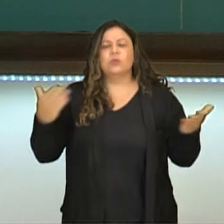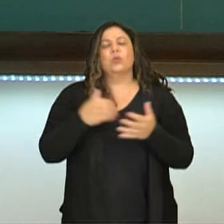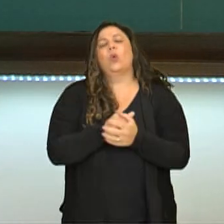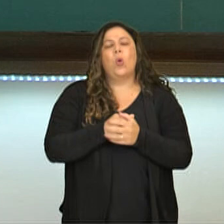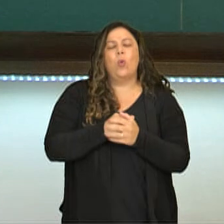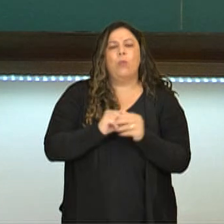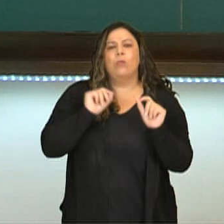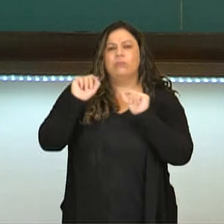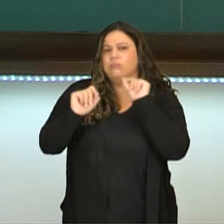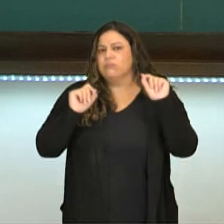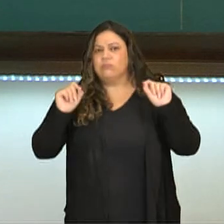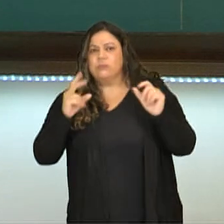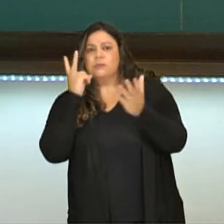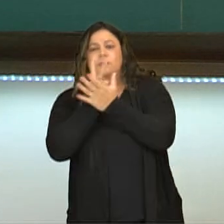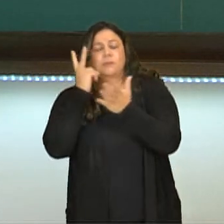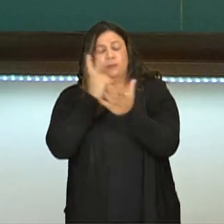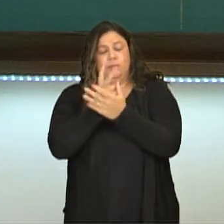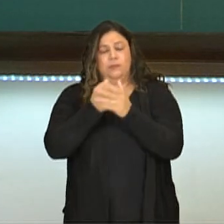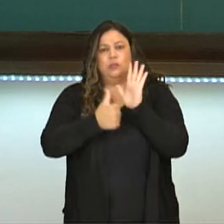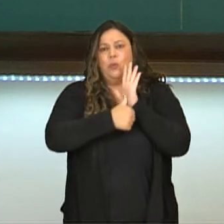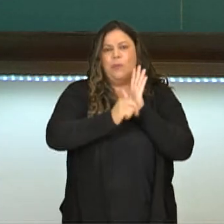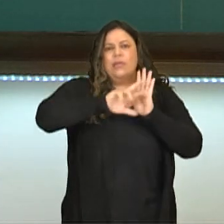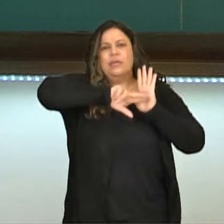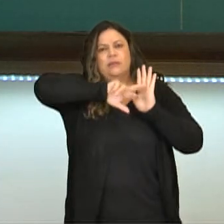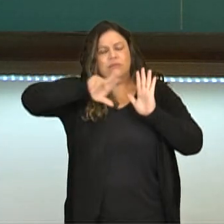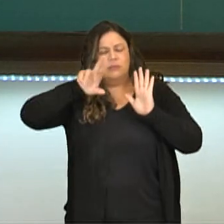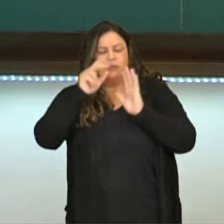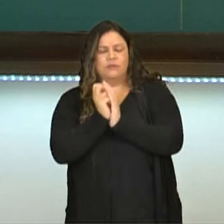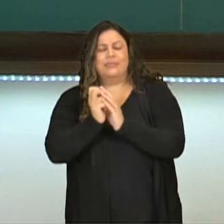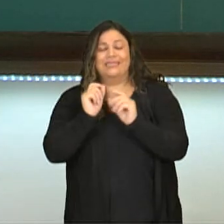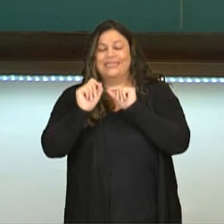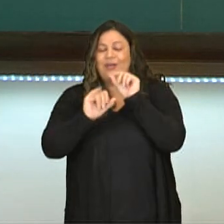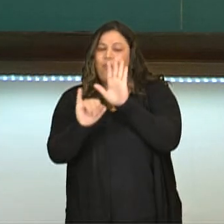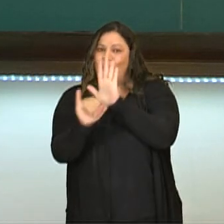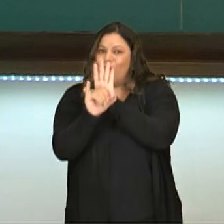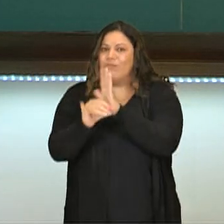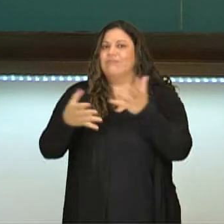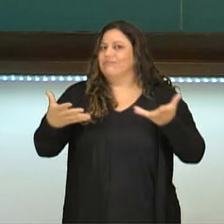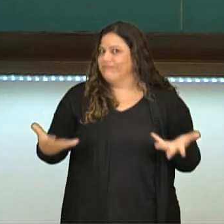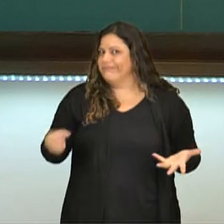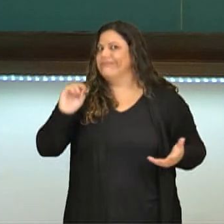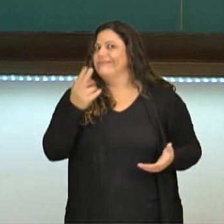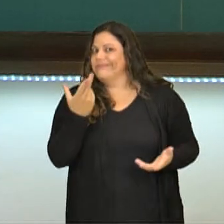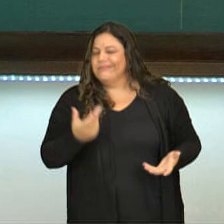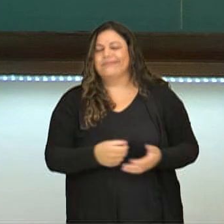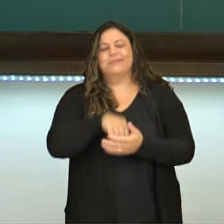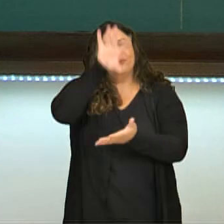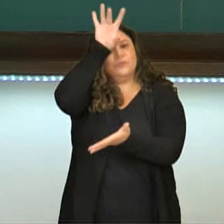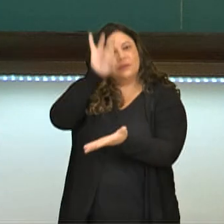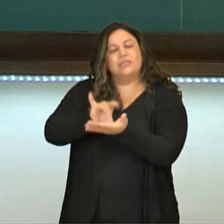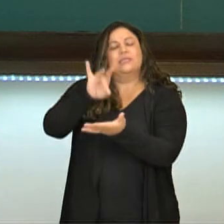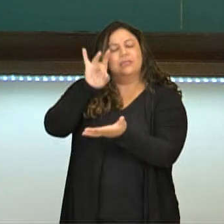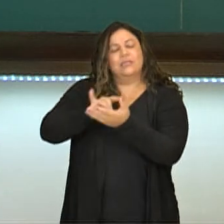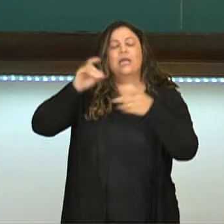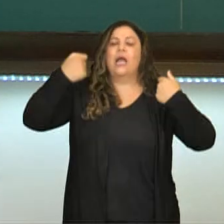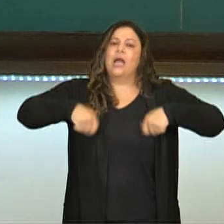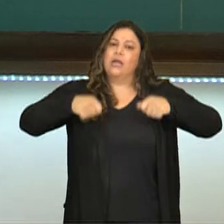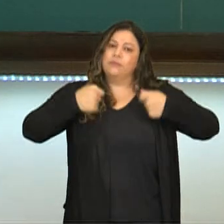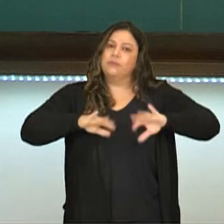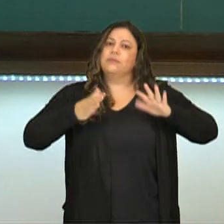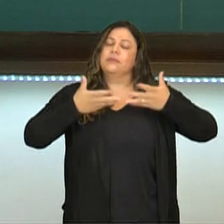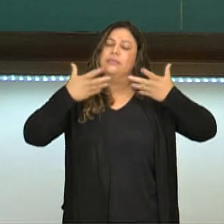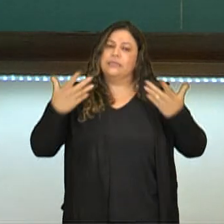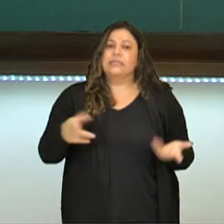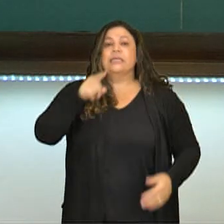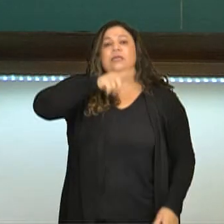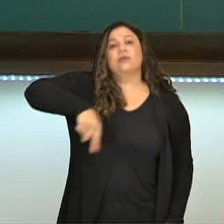sempre uma identificação social, cultural que se tem sobre determinada realidade é necessariamente a